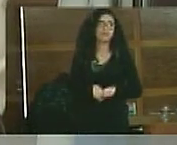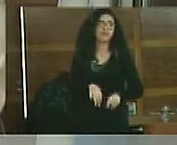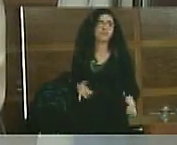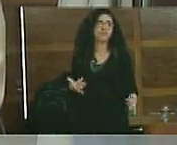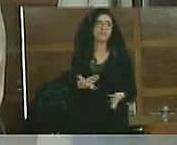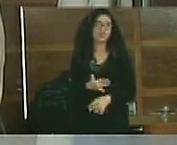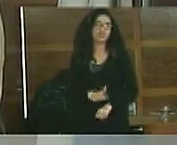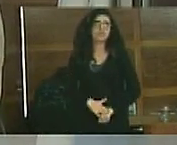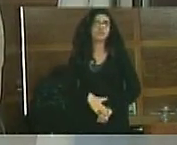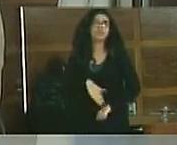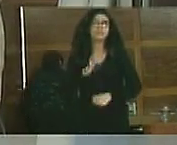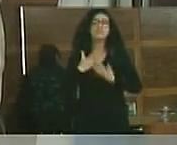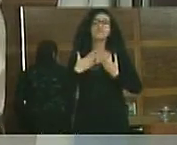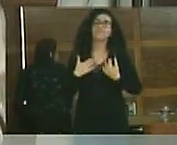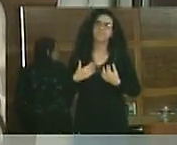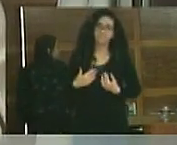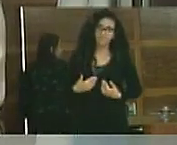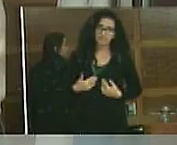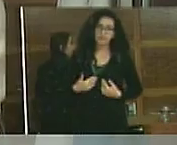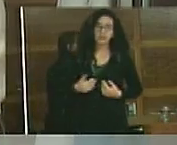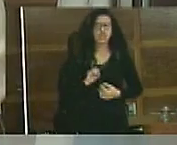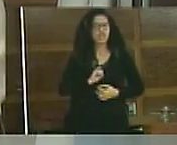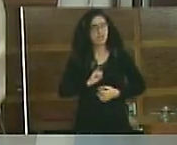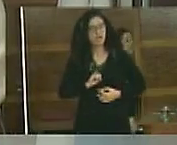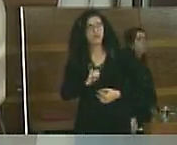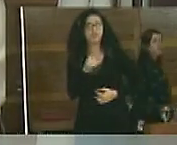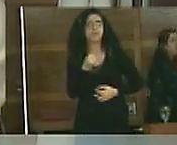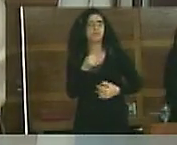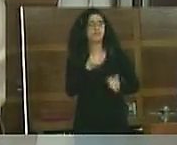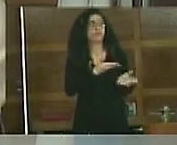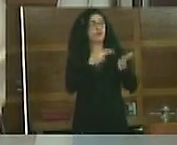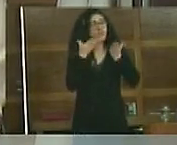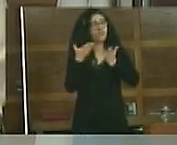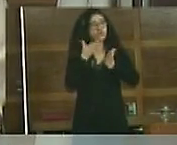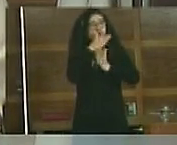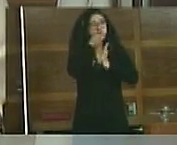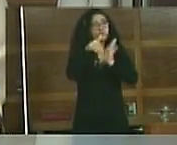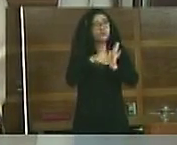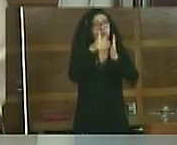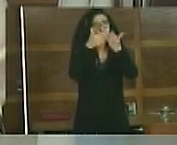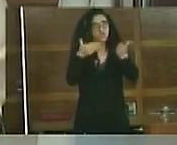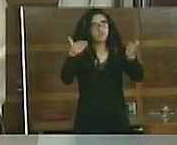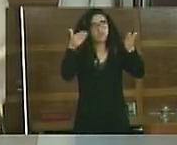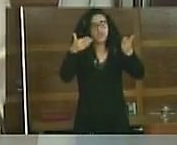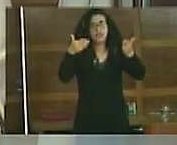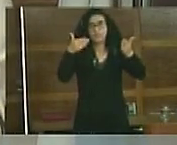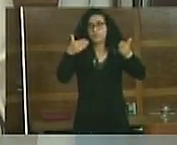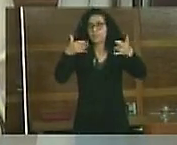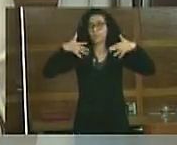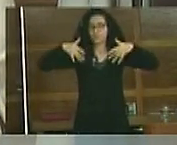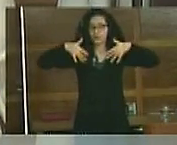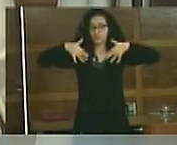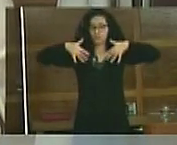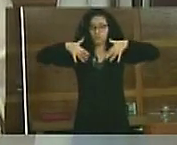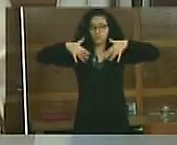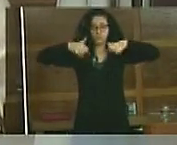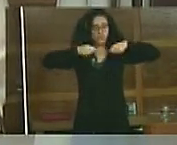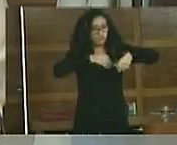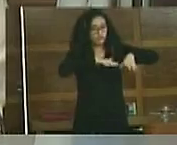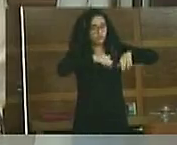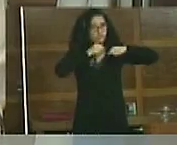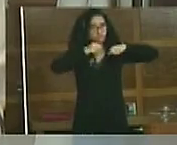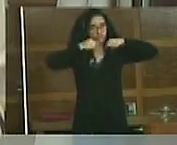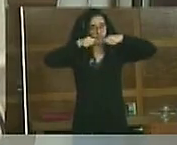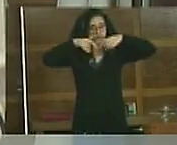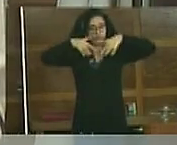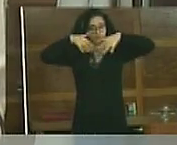cidade mais tranquila. Então, aproveito o ensejo para convidar todos vocês para o desfile cívico no dia 7 de